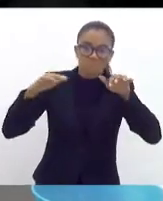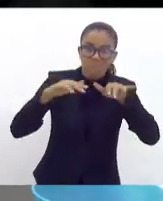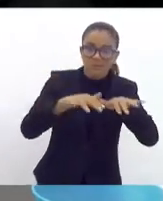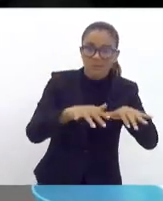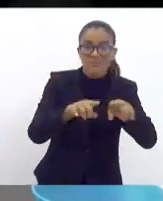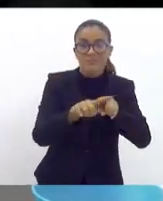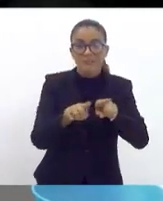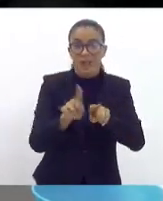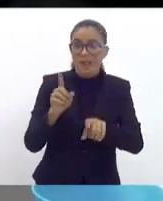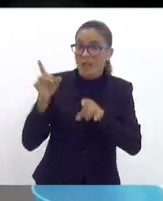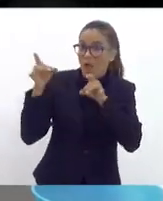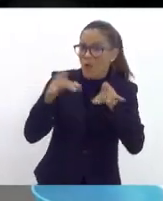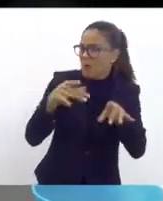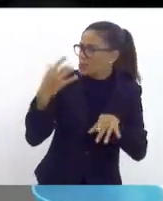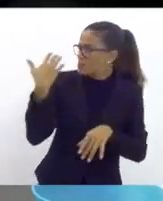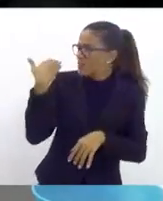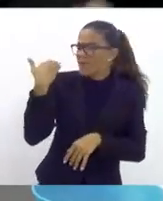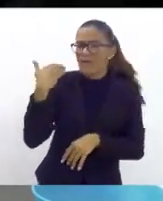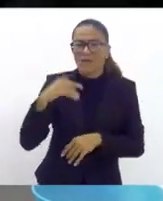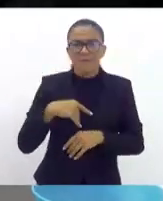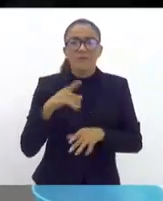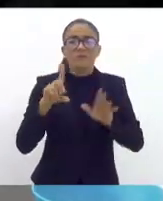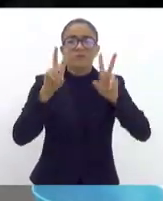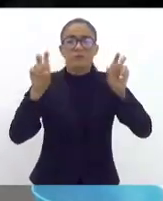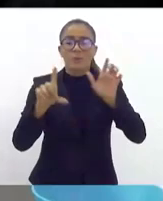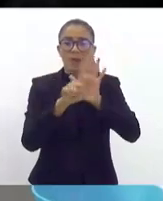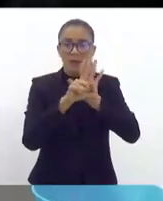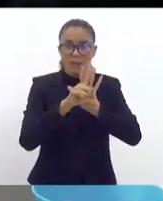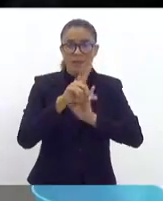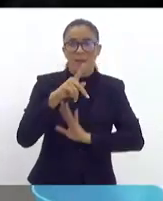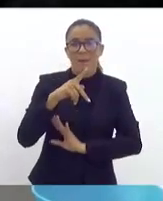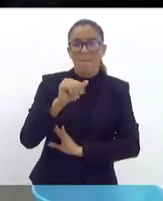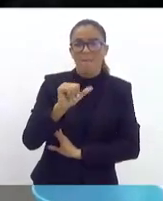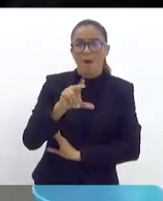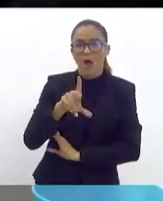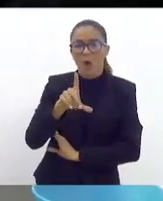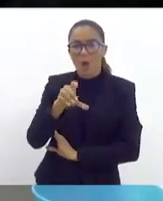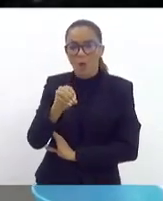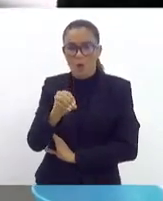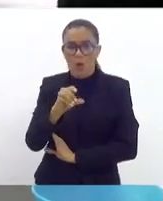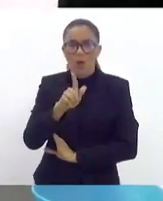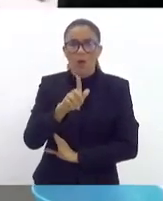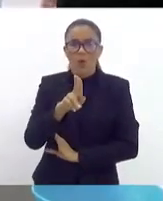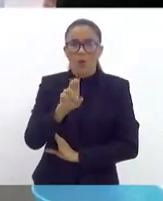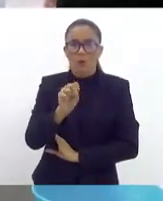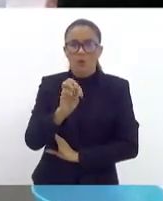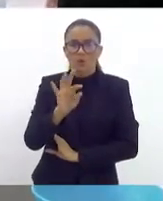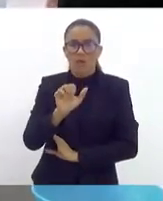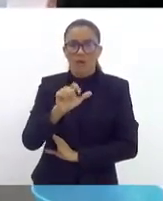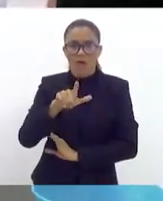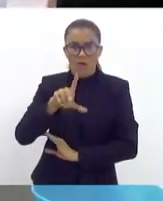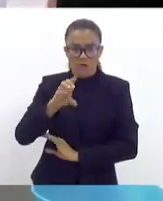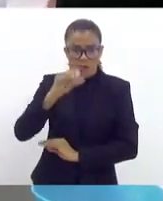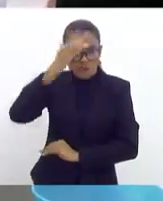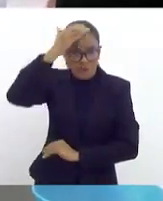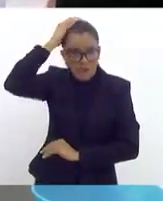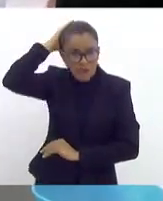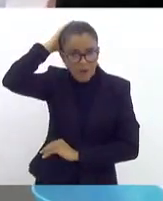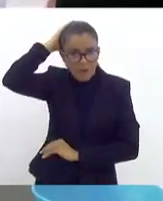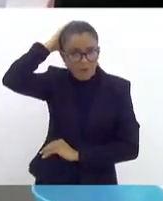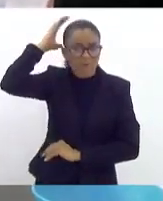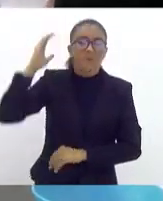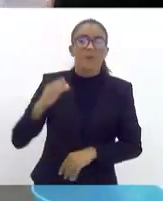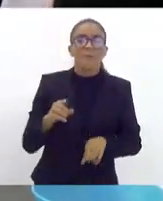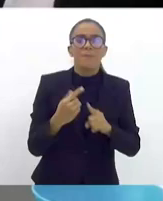na última que foi sobre a Lei Paulo Gustavo a gente chegou até quase um problema aqui na entrada porque